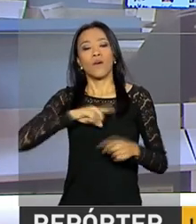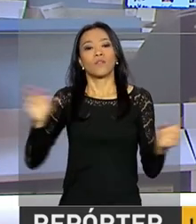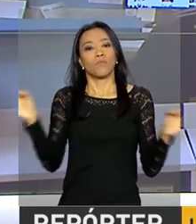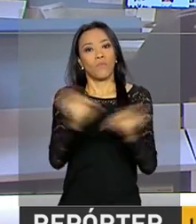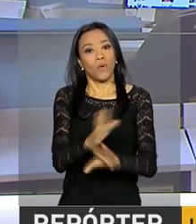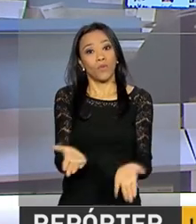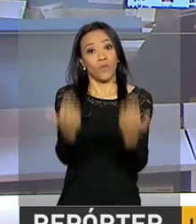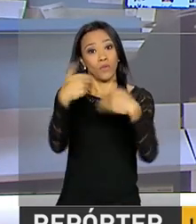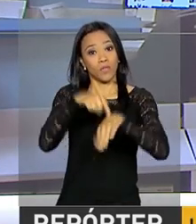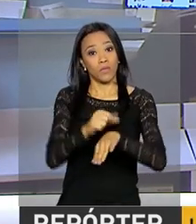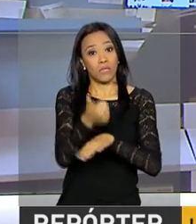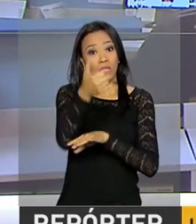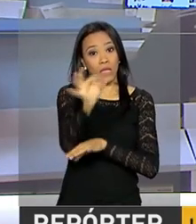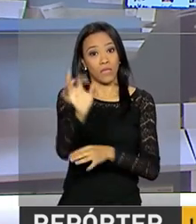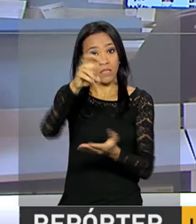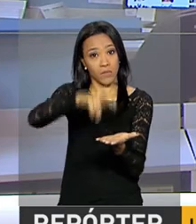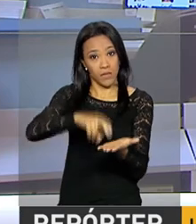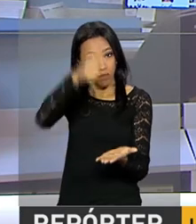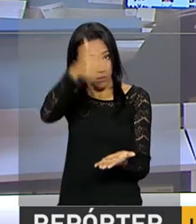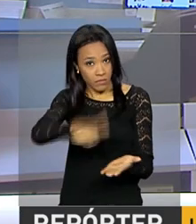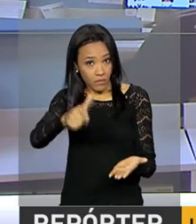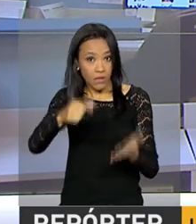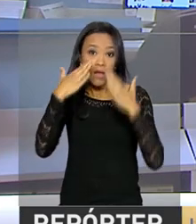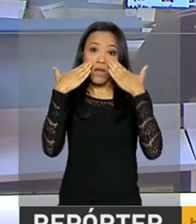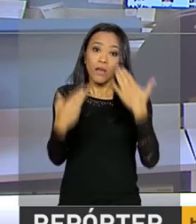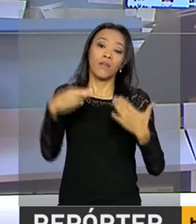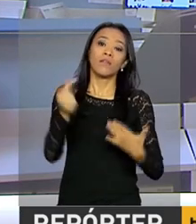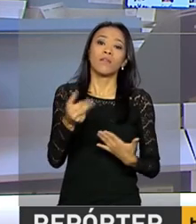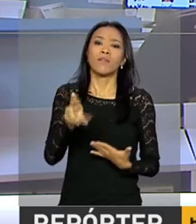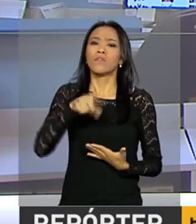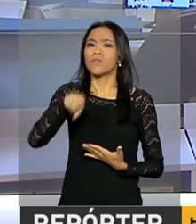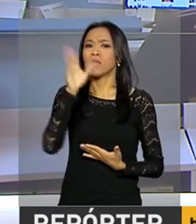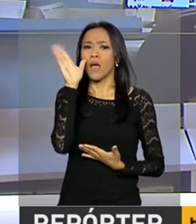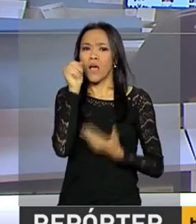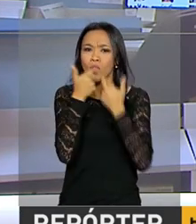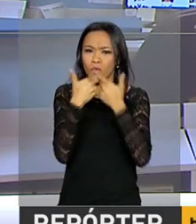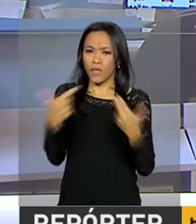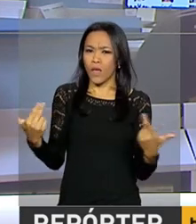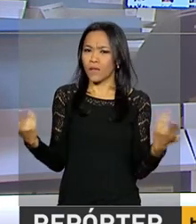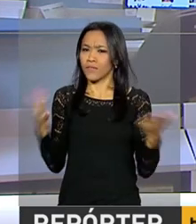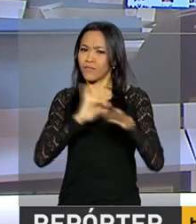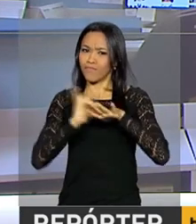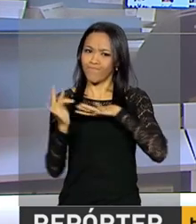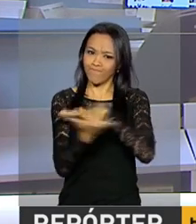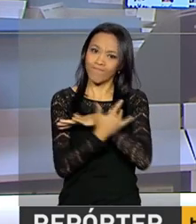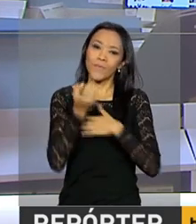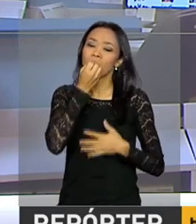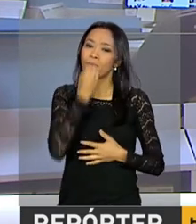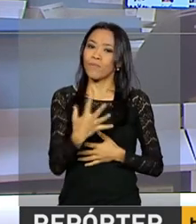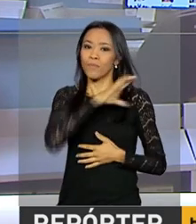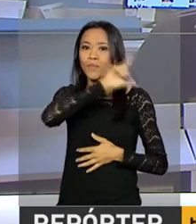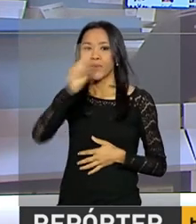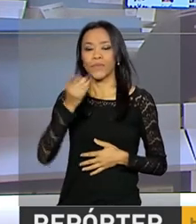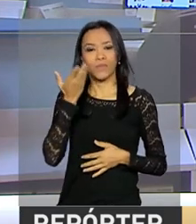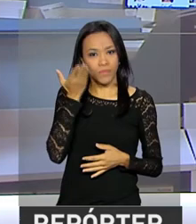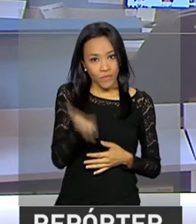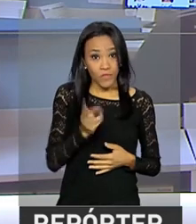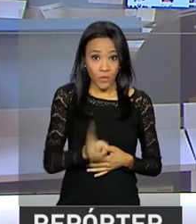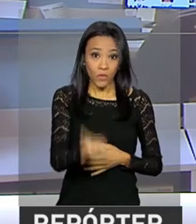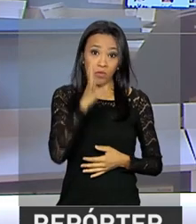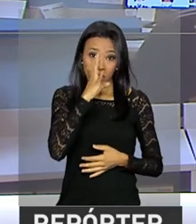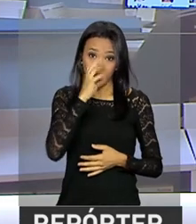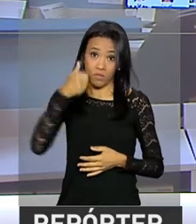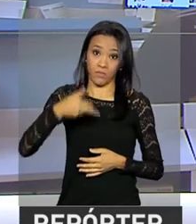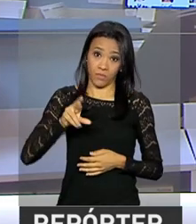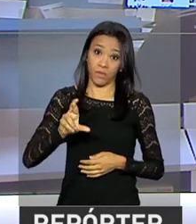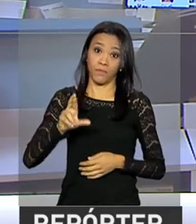na próxima edição repórter nbr acompanhe as novidades também em nossas redes sociais um bom dia para você continue com a